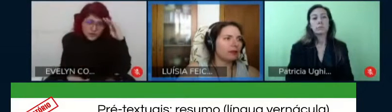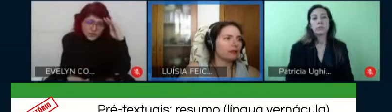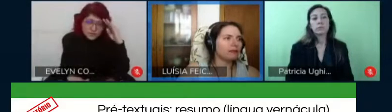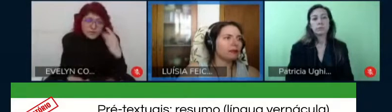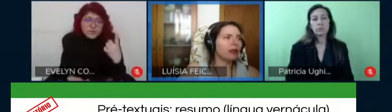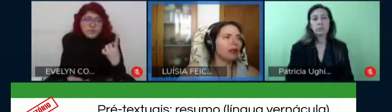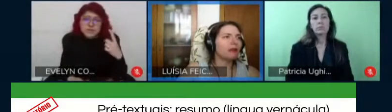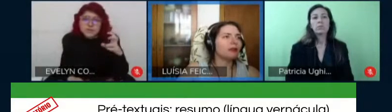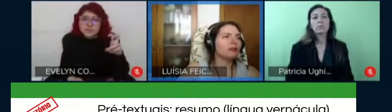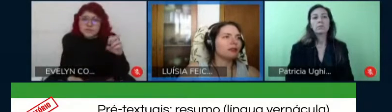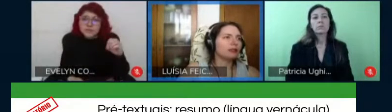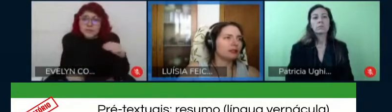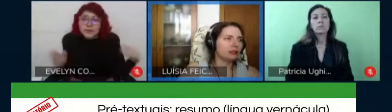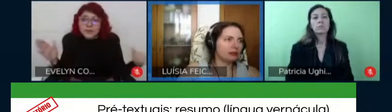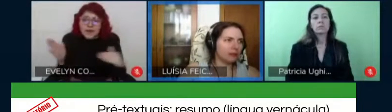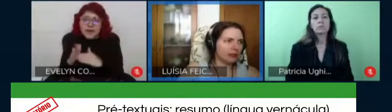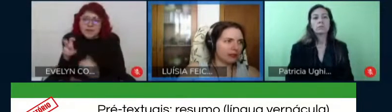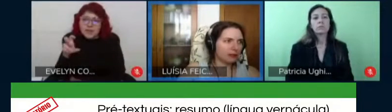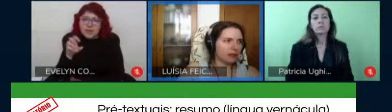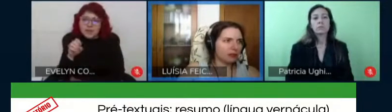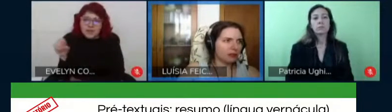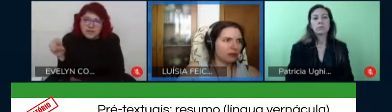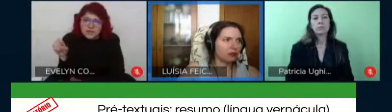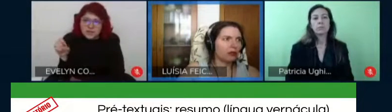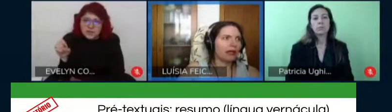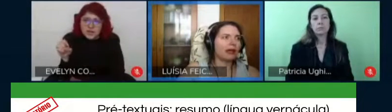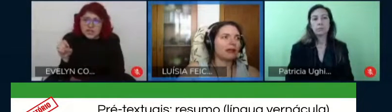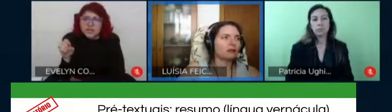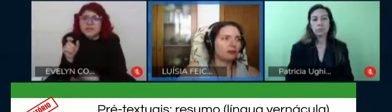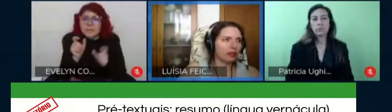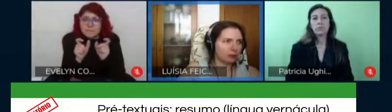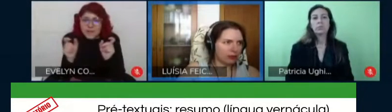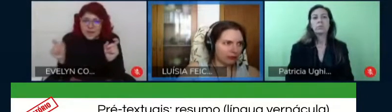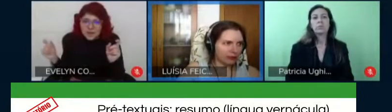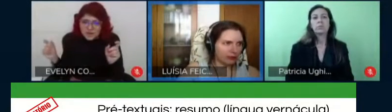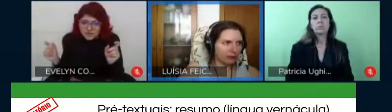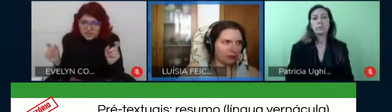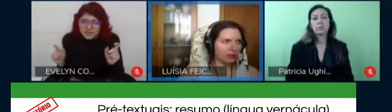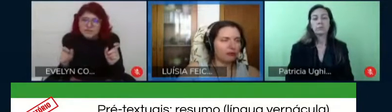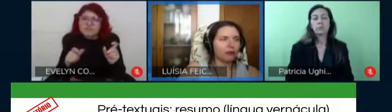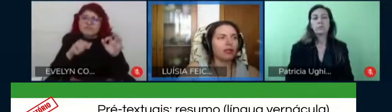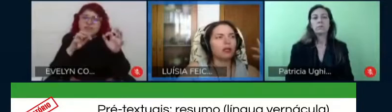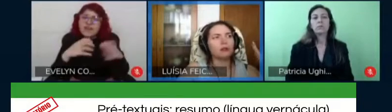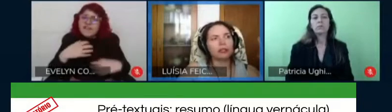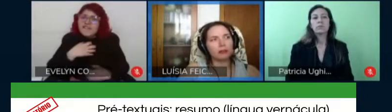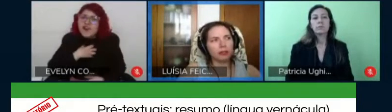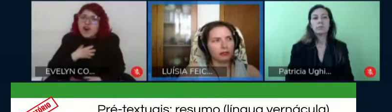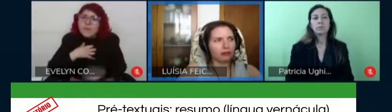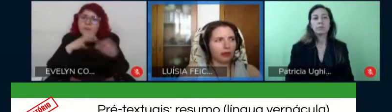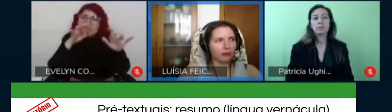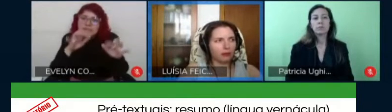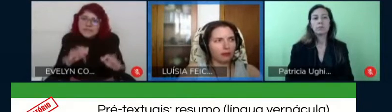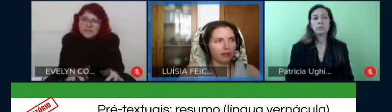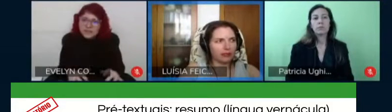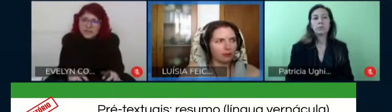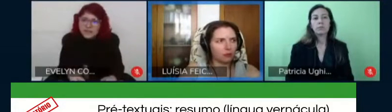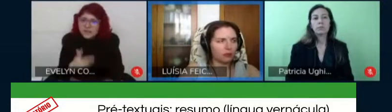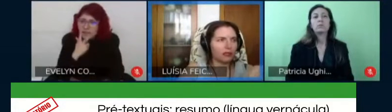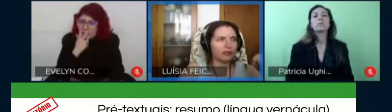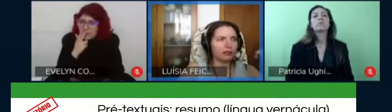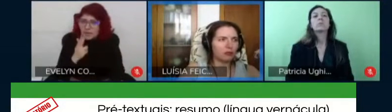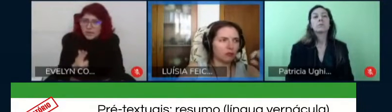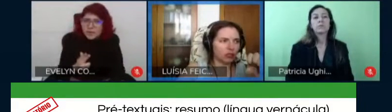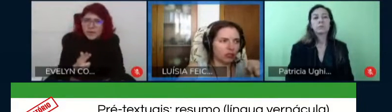500 palavras, deve ser escrita na terceira pessoa do singular, verbo na voz ativa, cuidar para ter